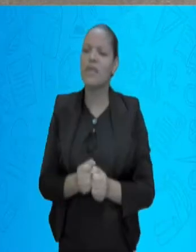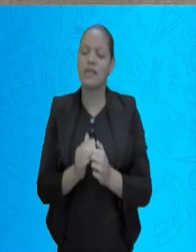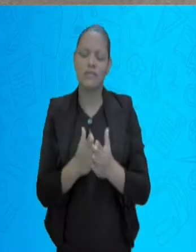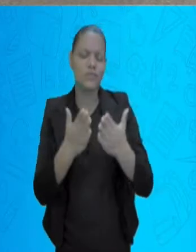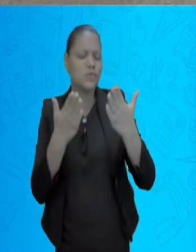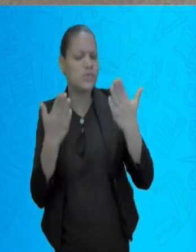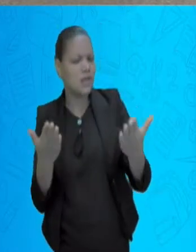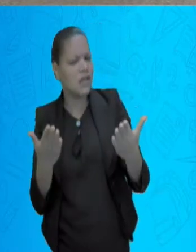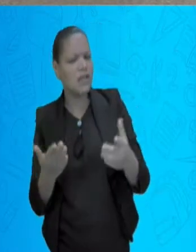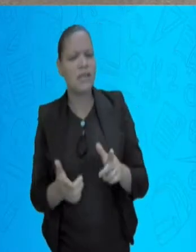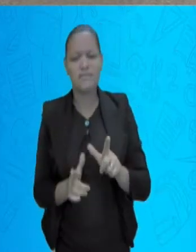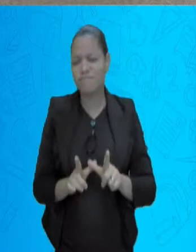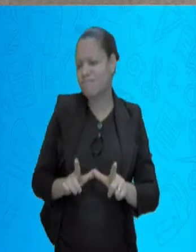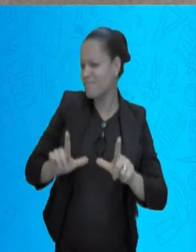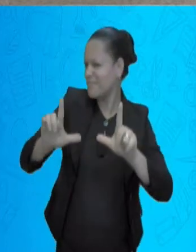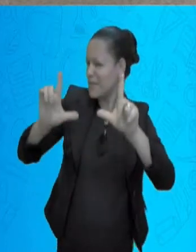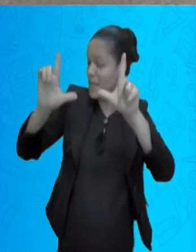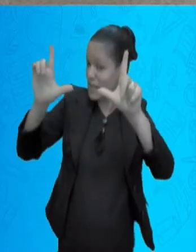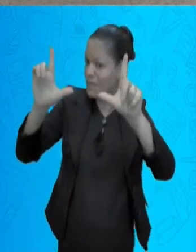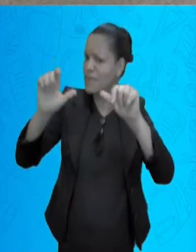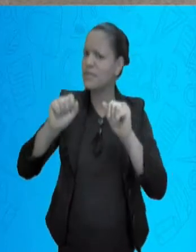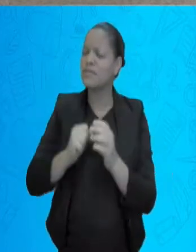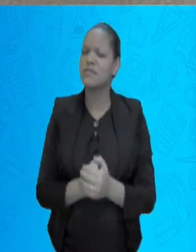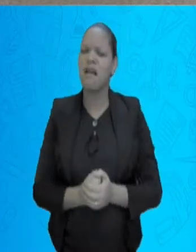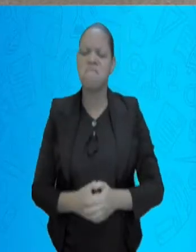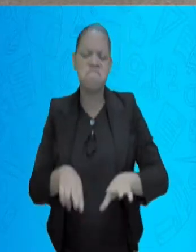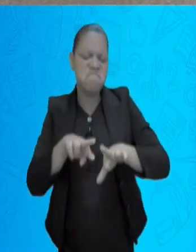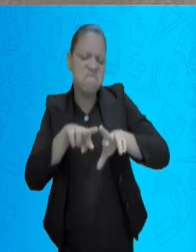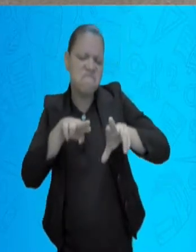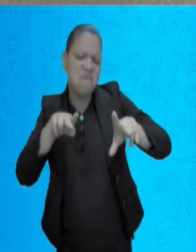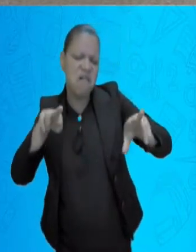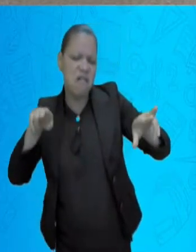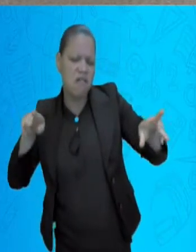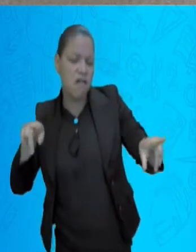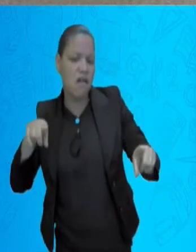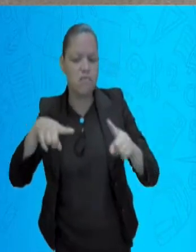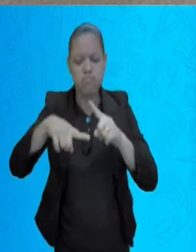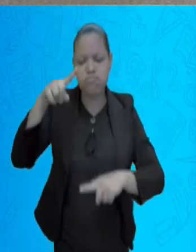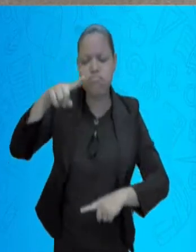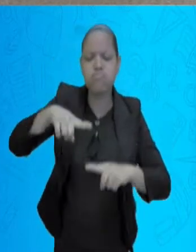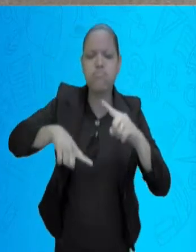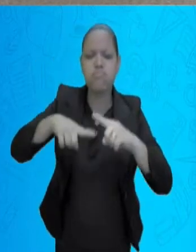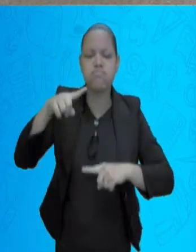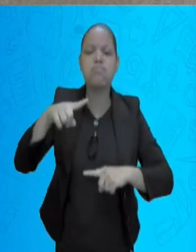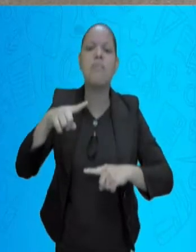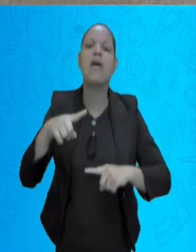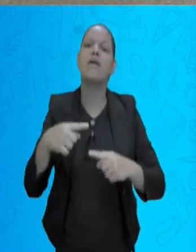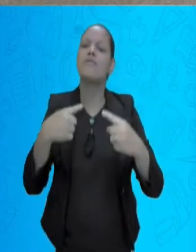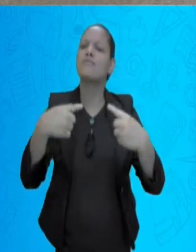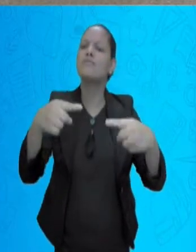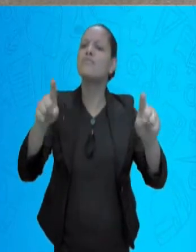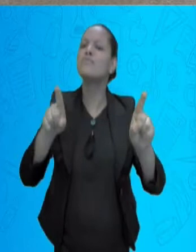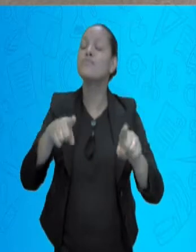instrumentos musicais. Instrumentos musicais bastante assim, básicos para nós, né?